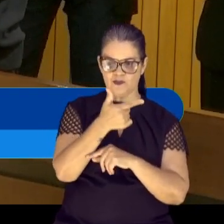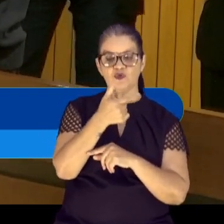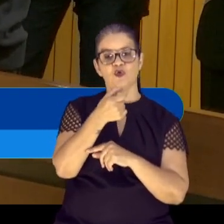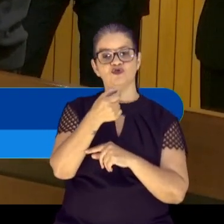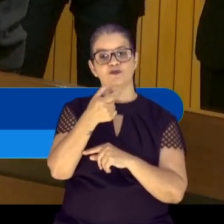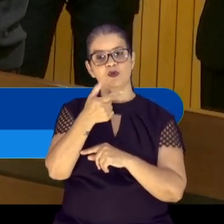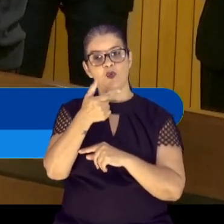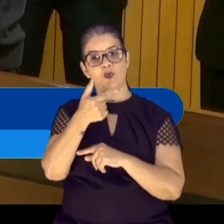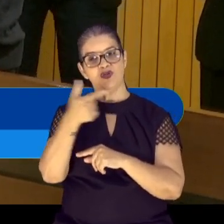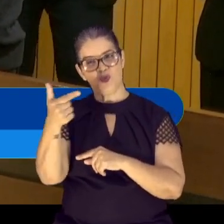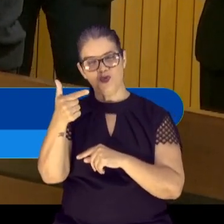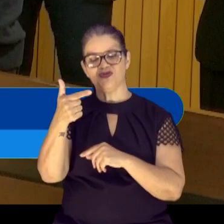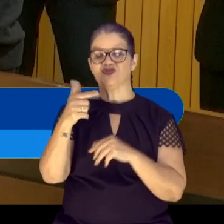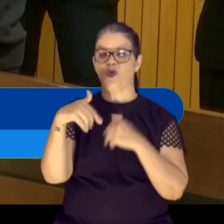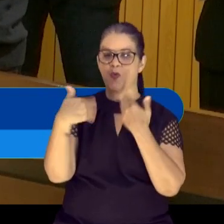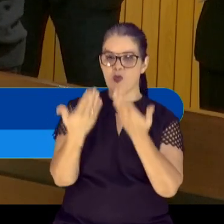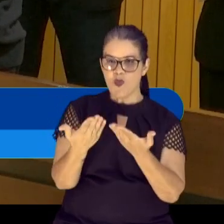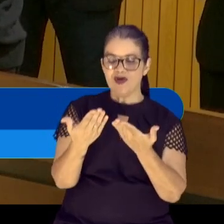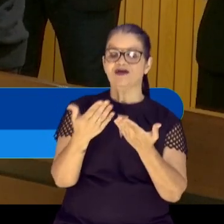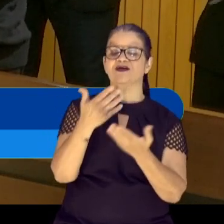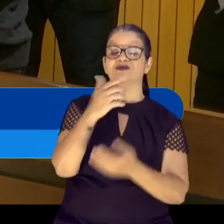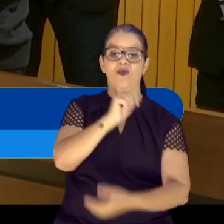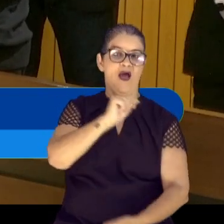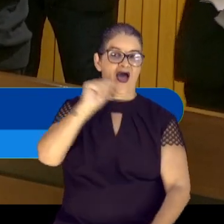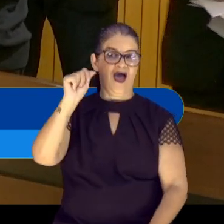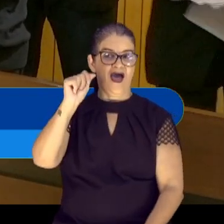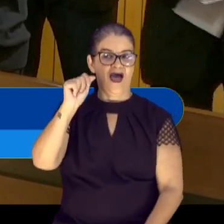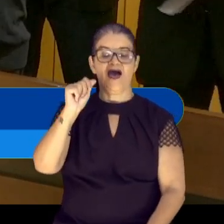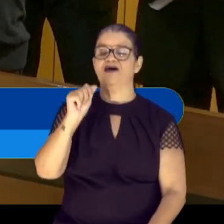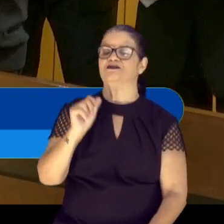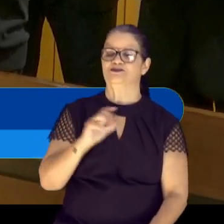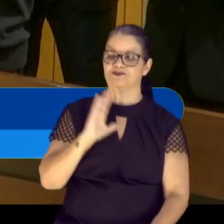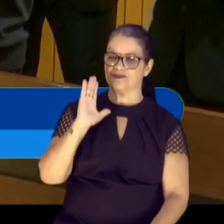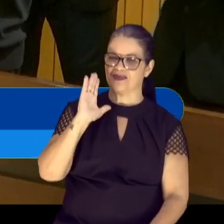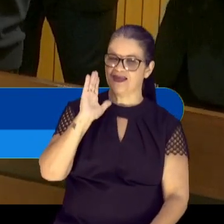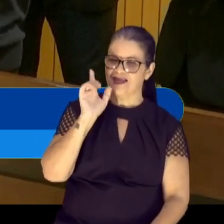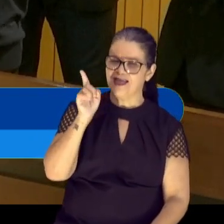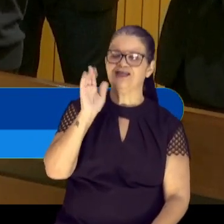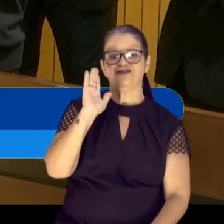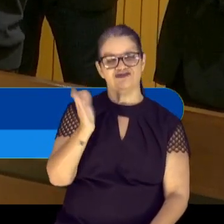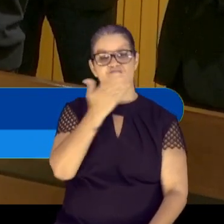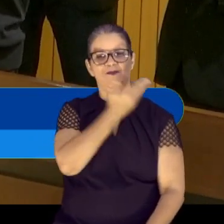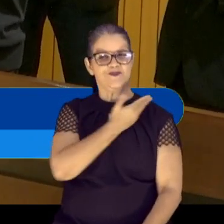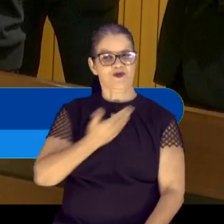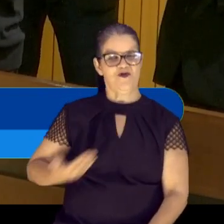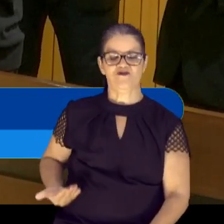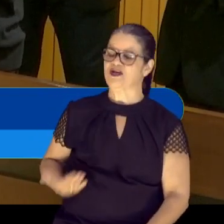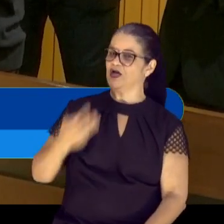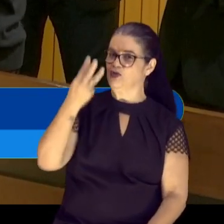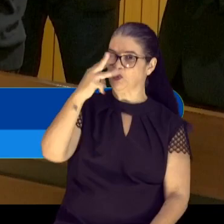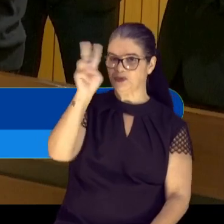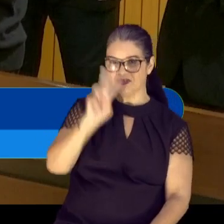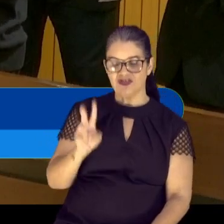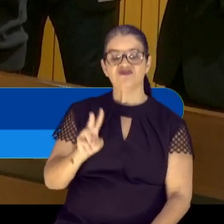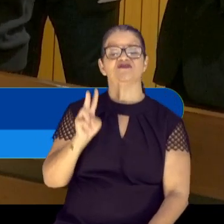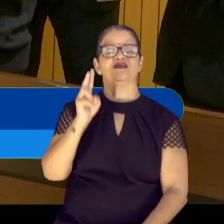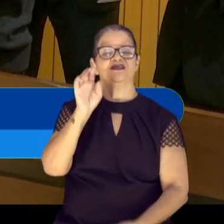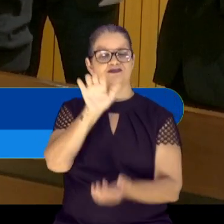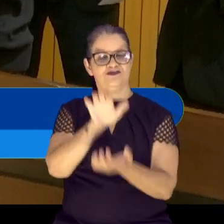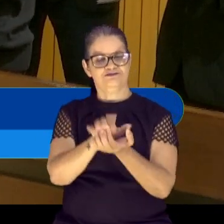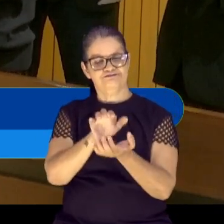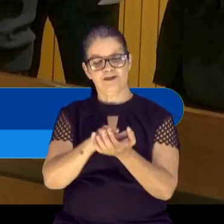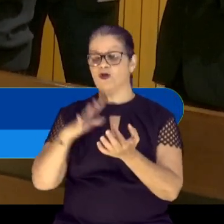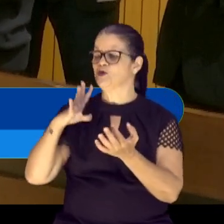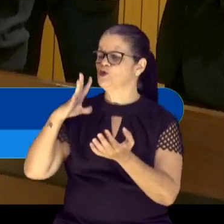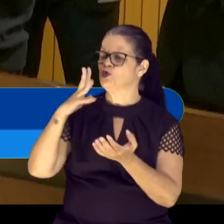2002, quando Arraes já havia sido governador do estado de Pernambuco por 3 vezes, passado por